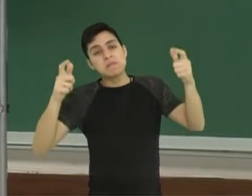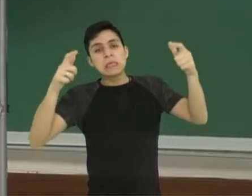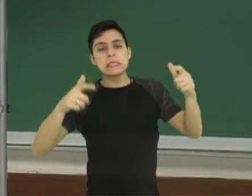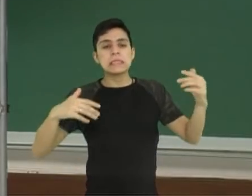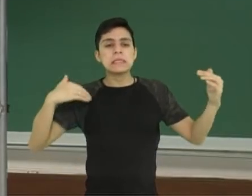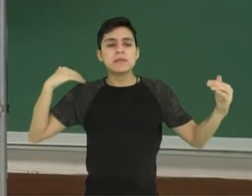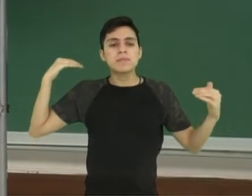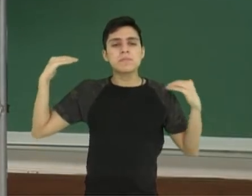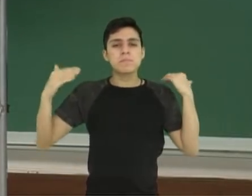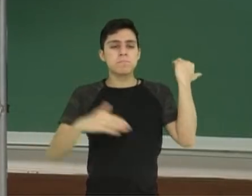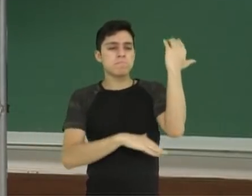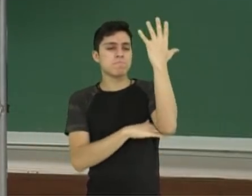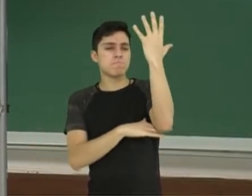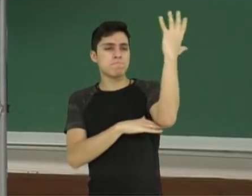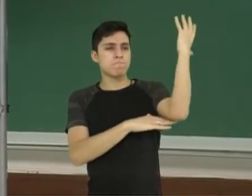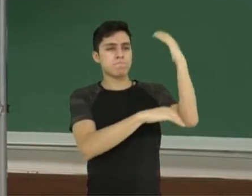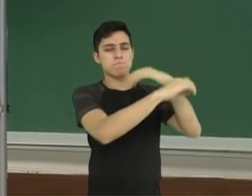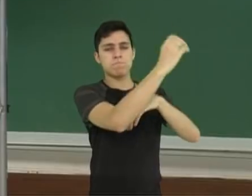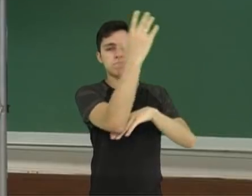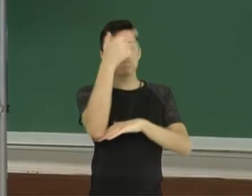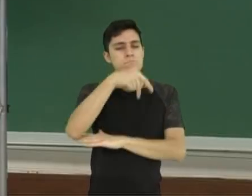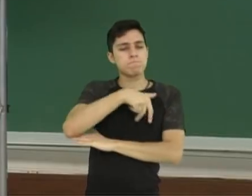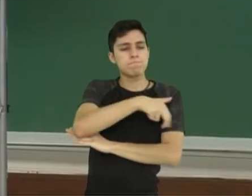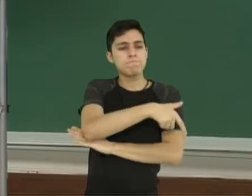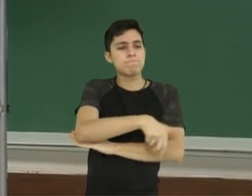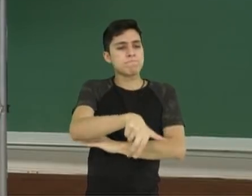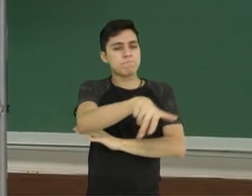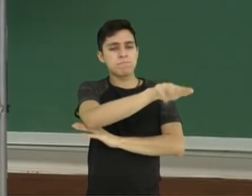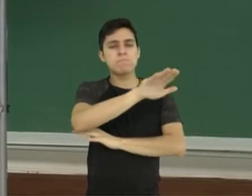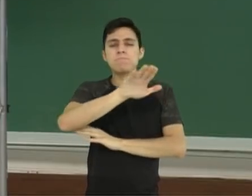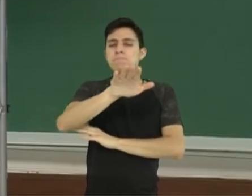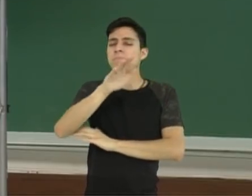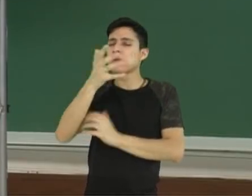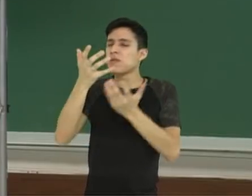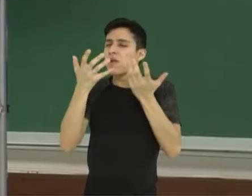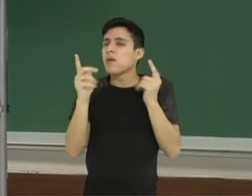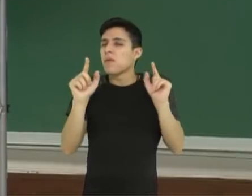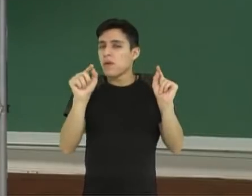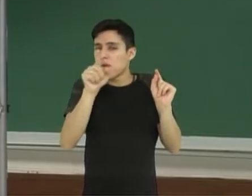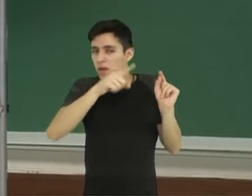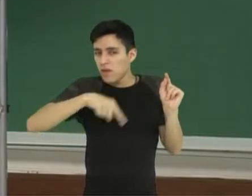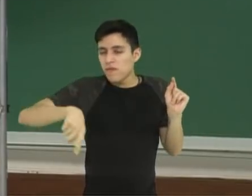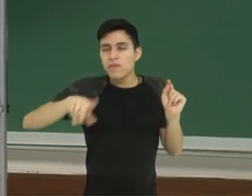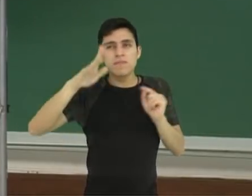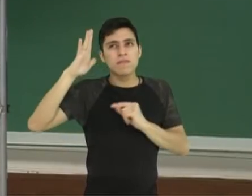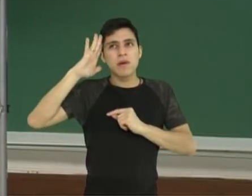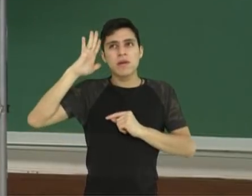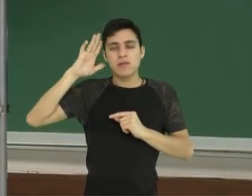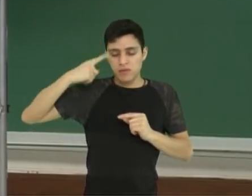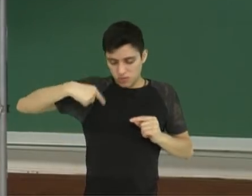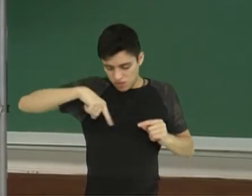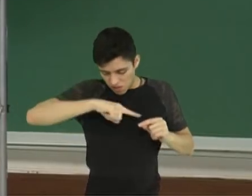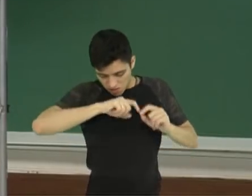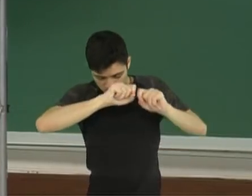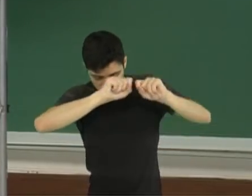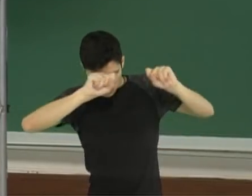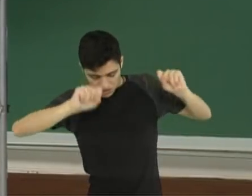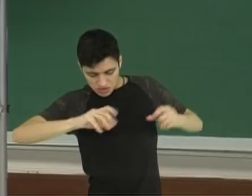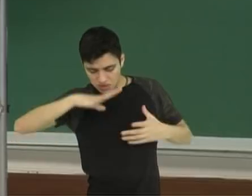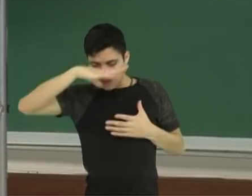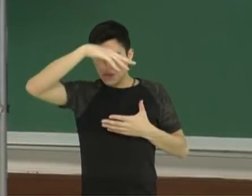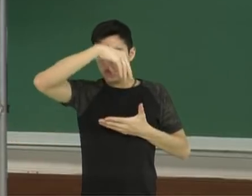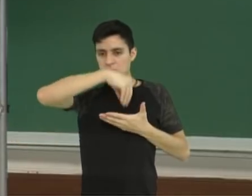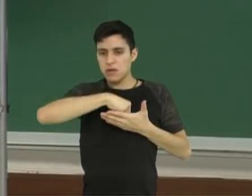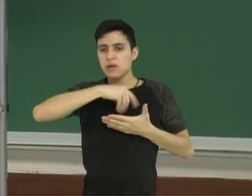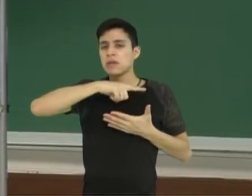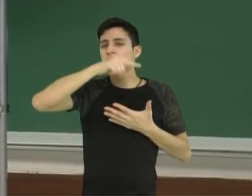que vocês imaginem que o nosso corpo é formado por vários sistemas. Locomotor,